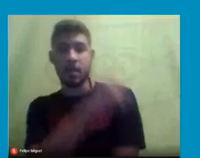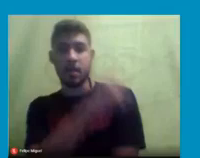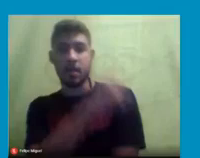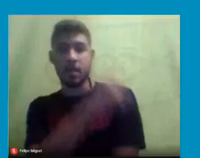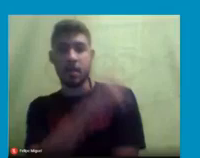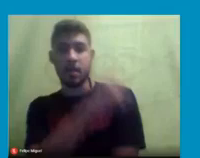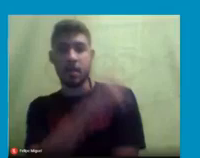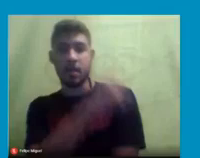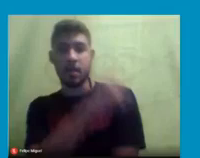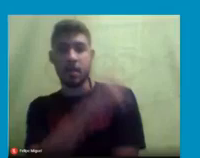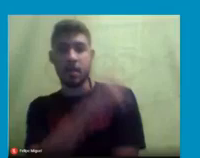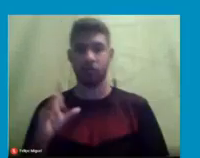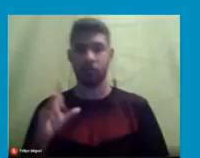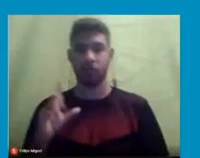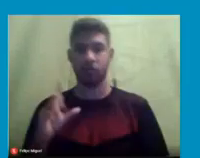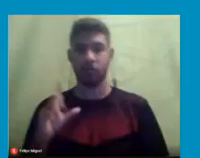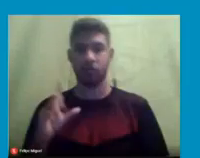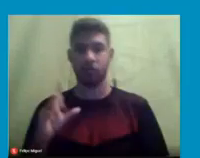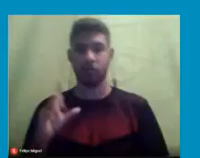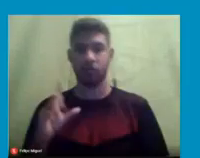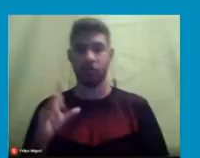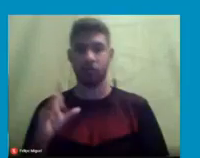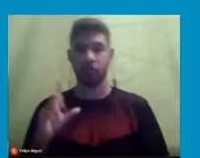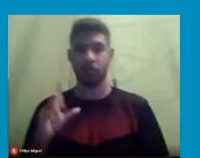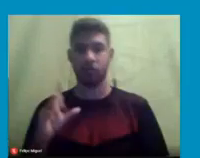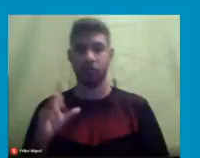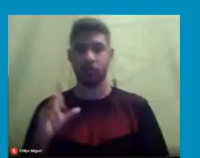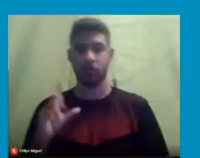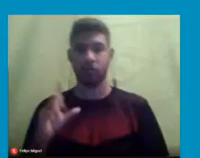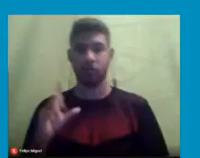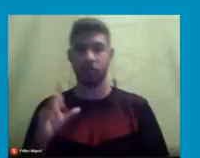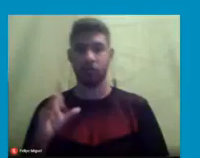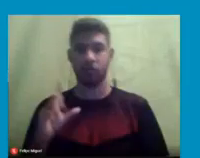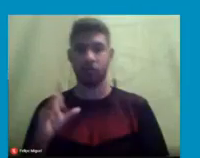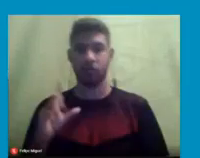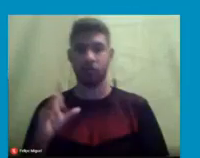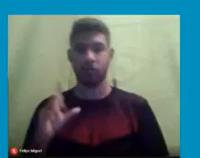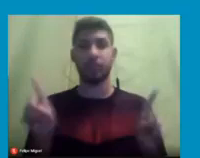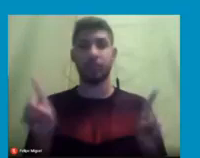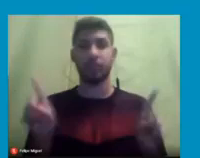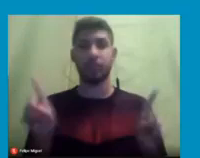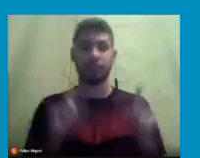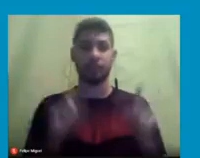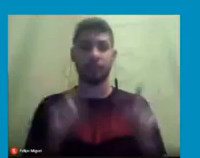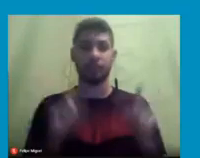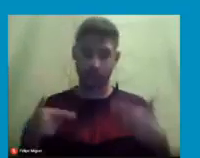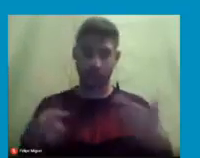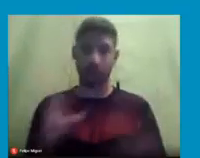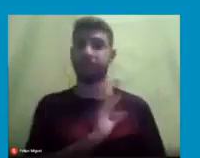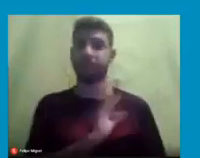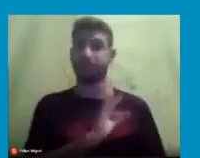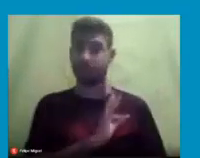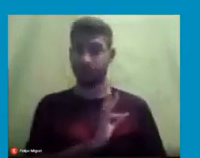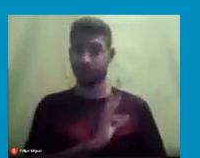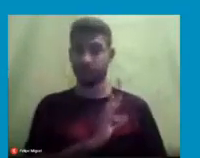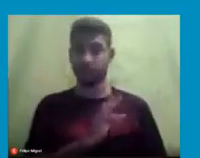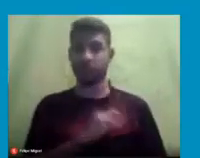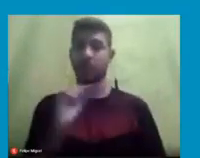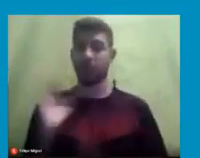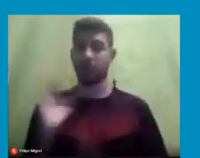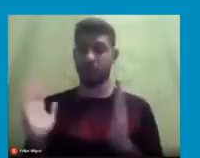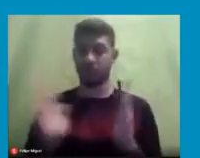Educafro, Defensoria Pública, referente exatamente a essas operações policiais. Em plena